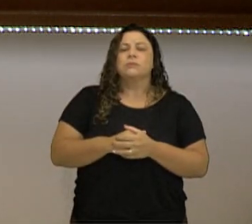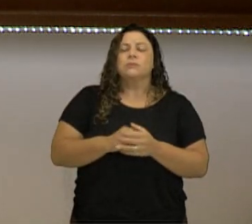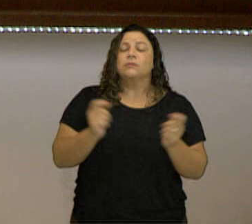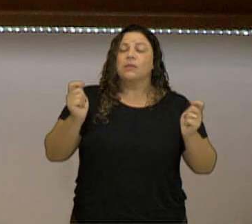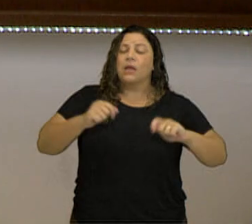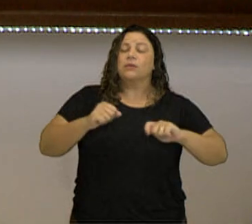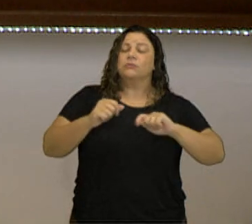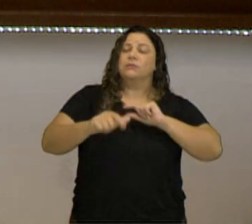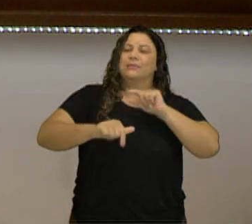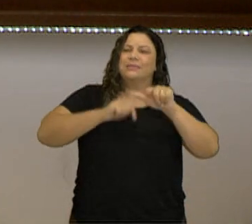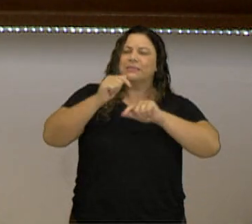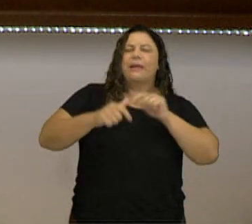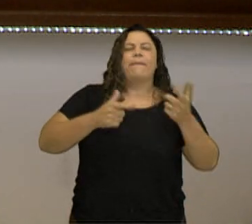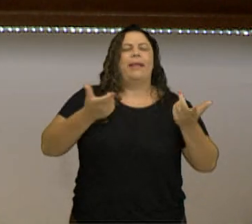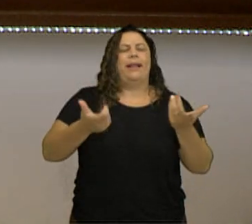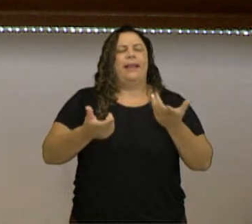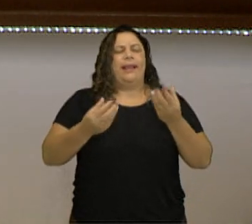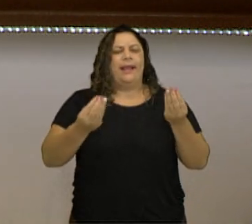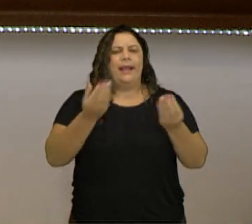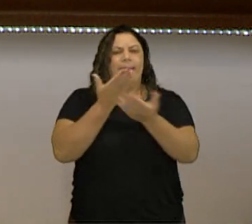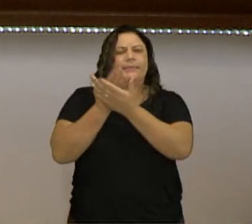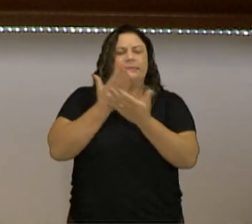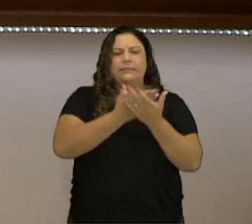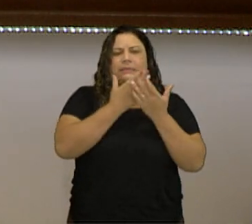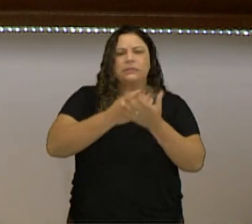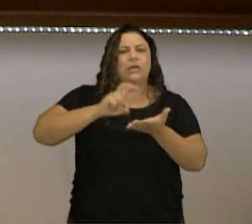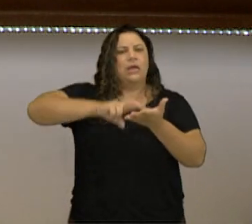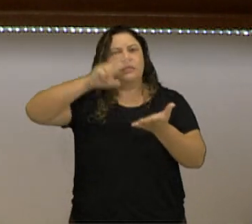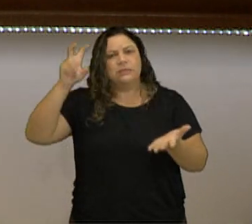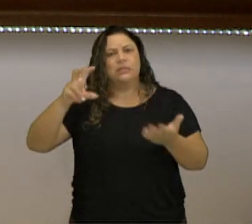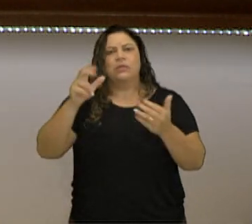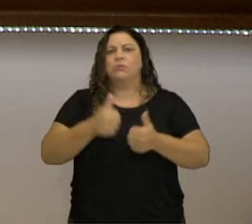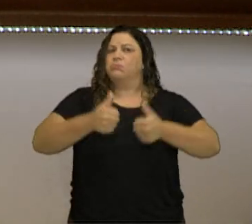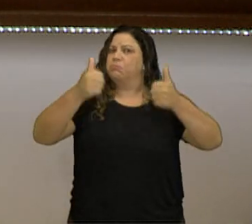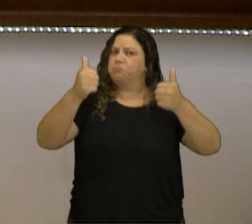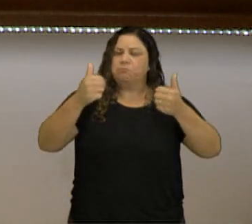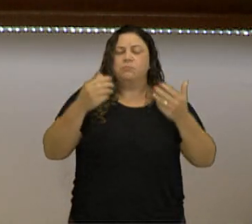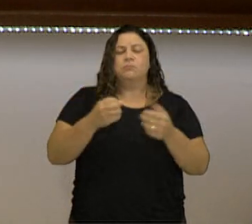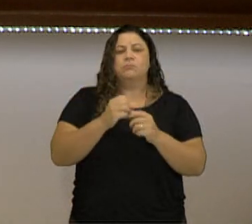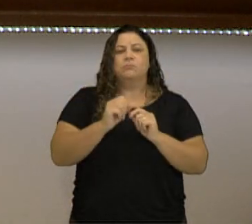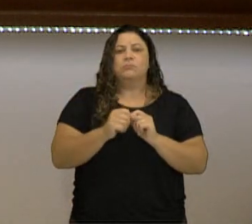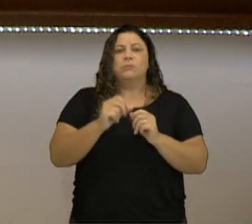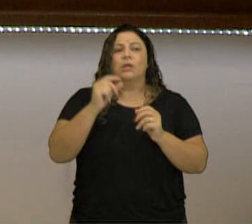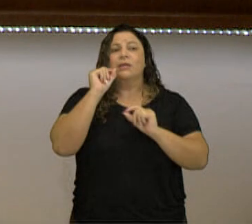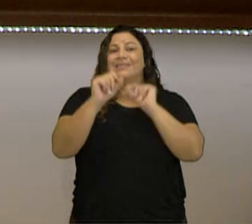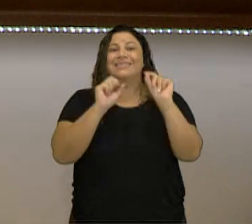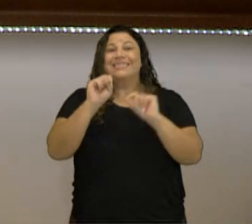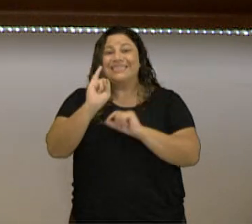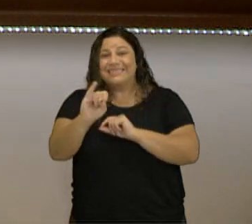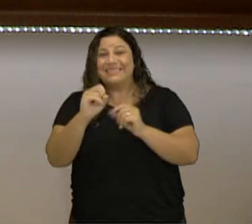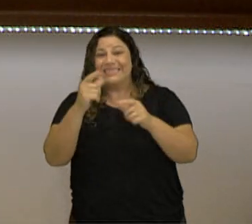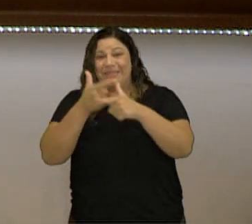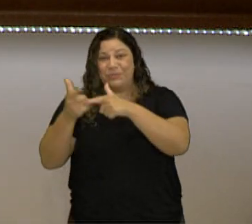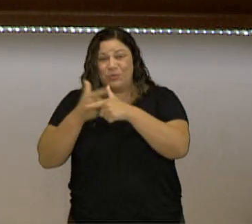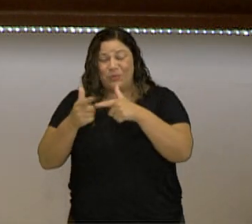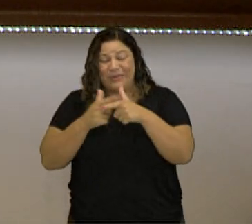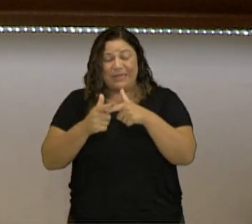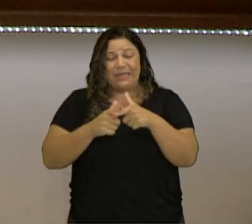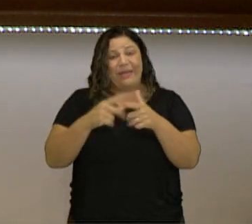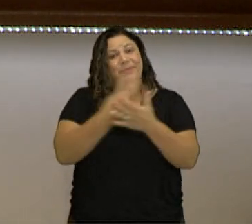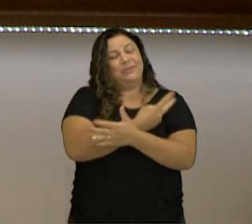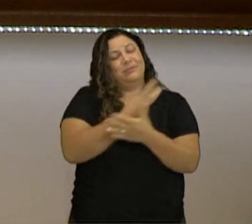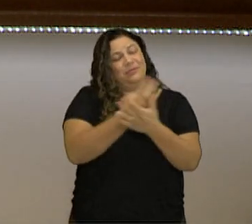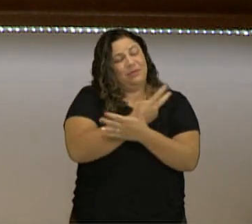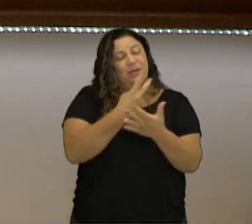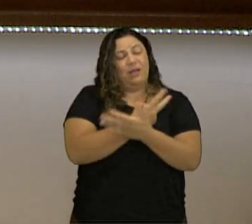essas ações comprometidas, você pode estar fazendo uma ingestão errada da alimentação, você pode estar consumindo muito